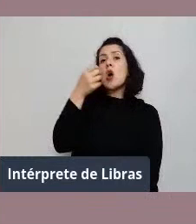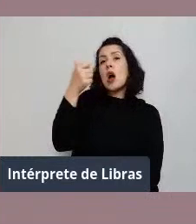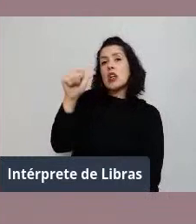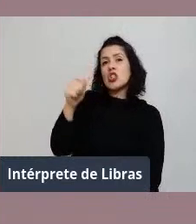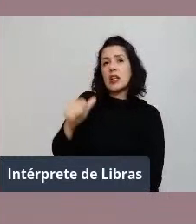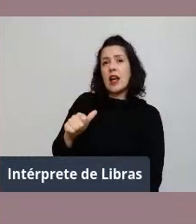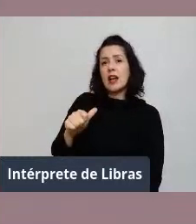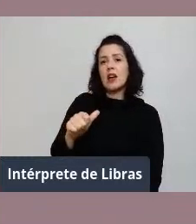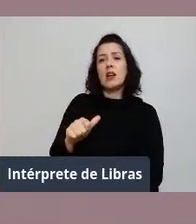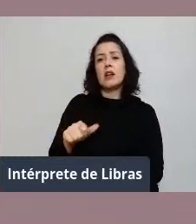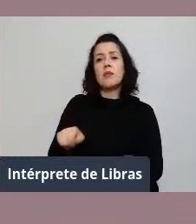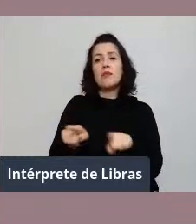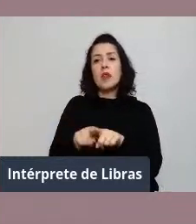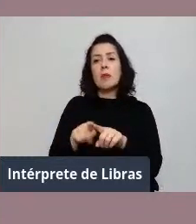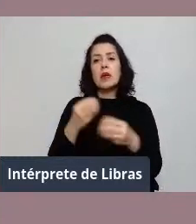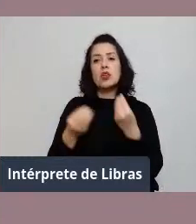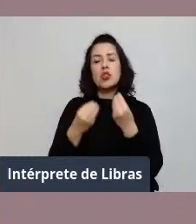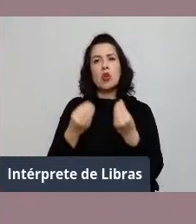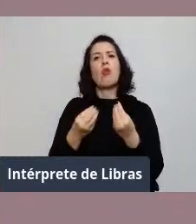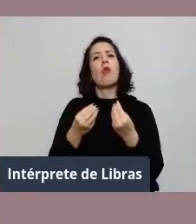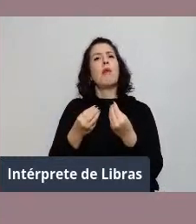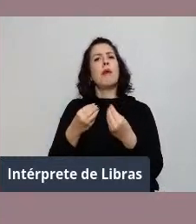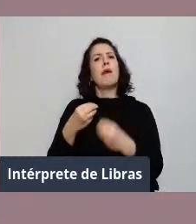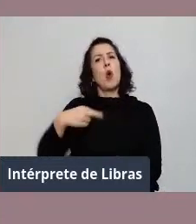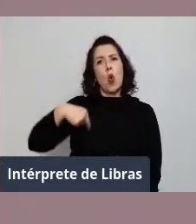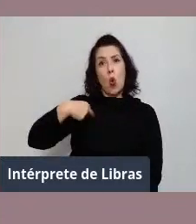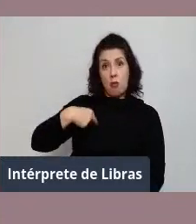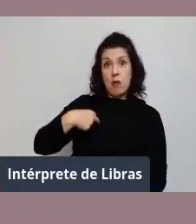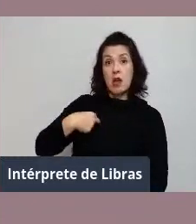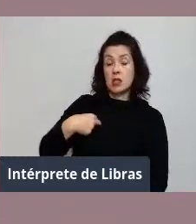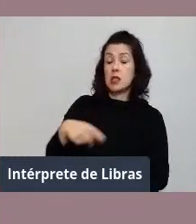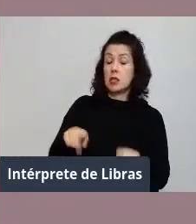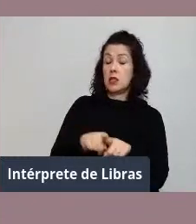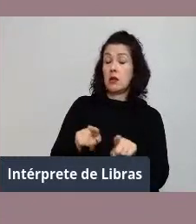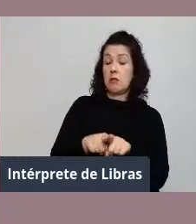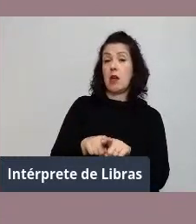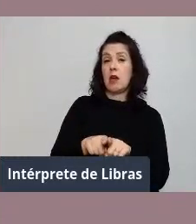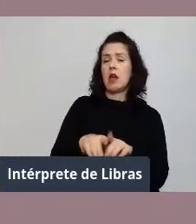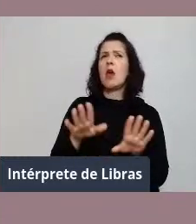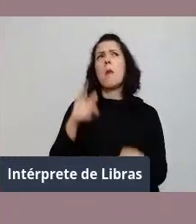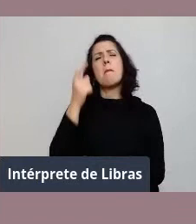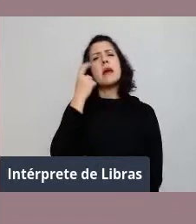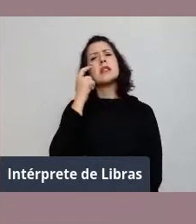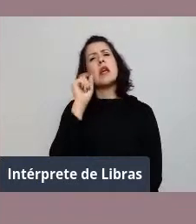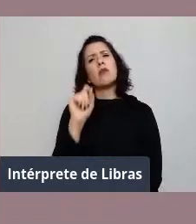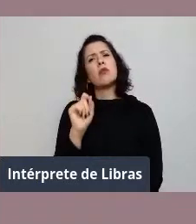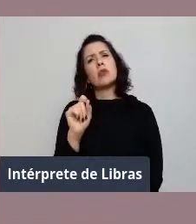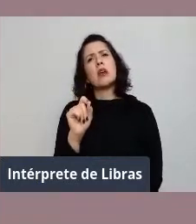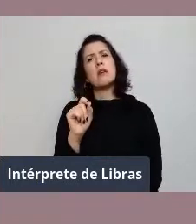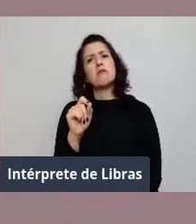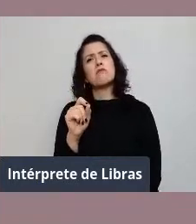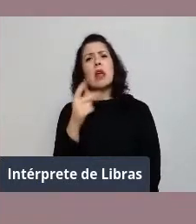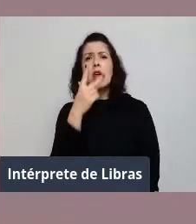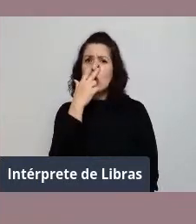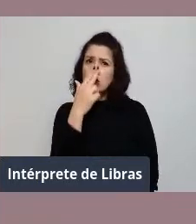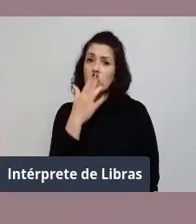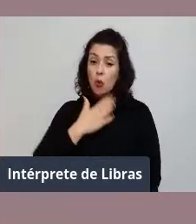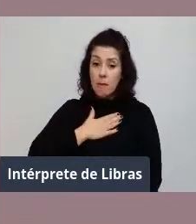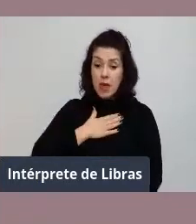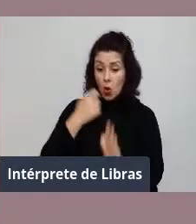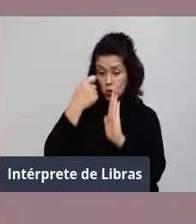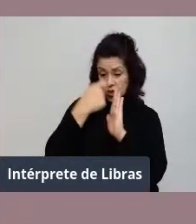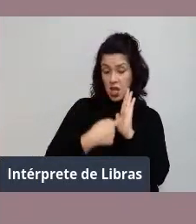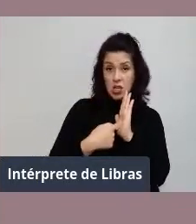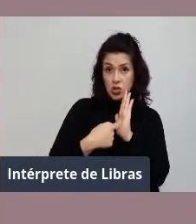do romance propriamente, eu achava que, de algum modo, o meu também devia ser um texto que